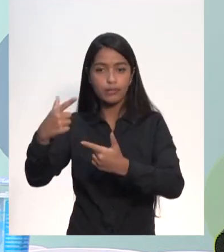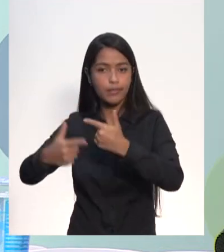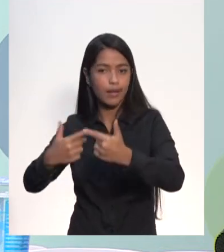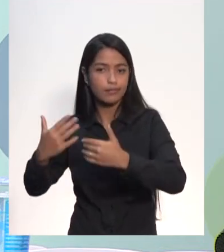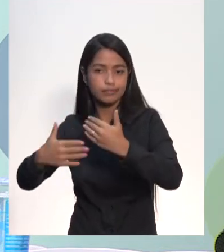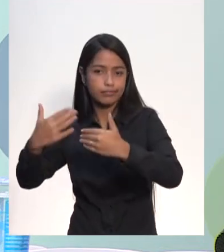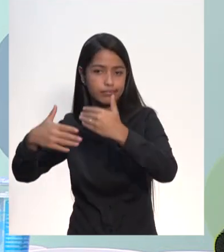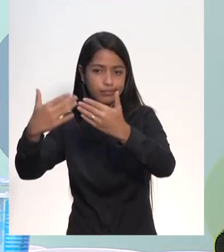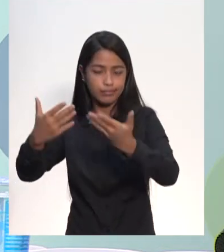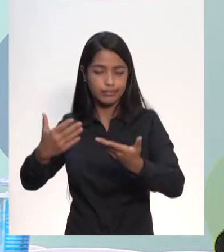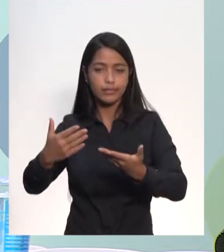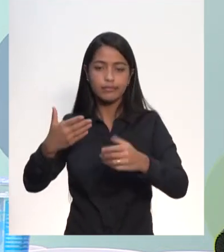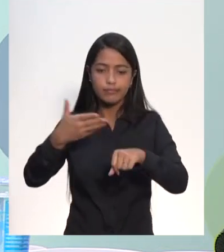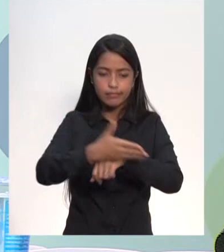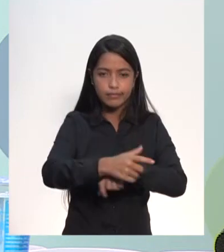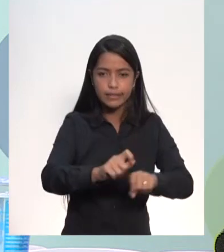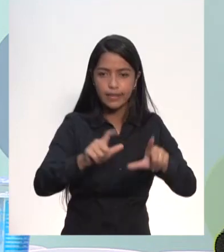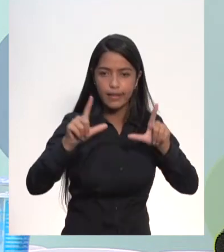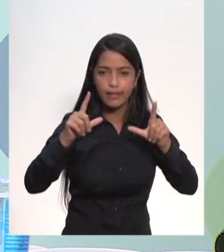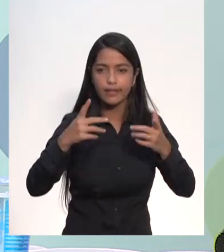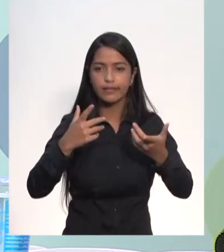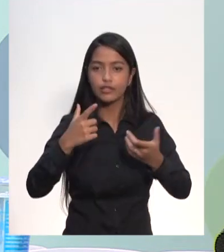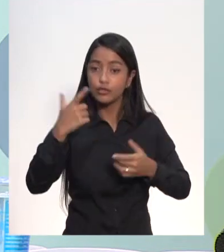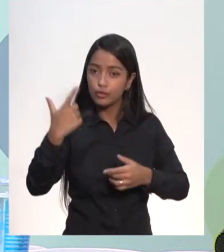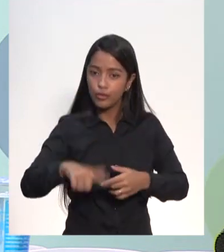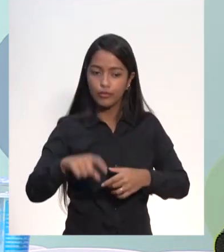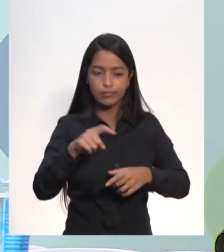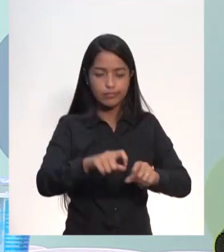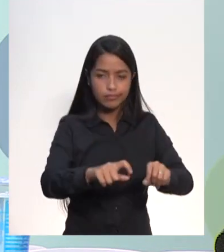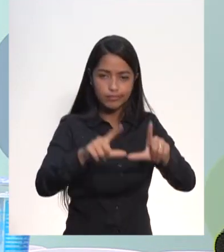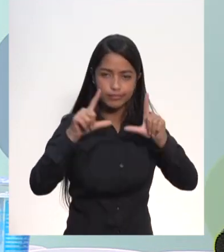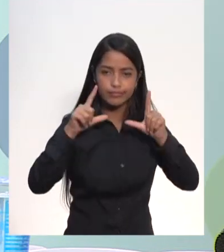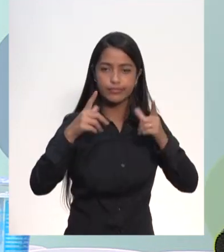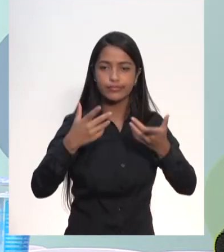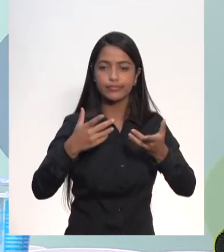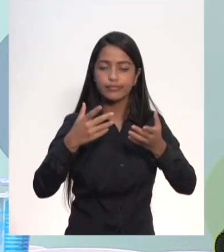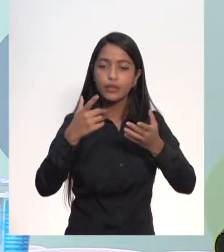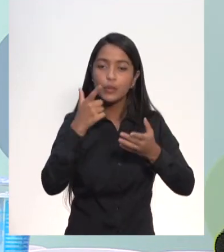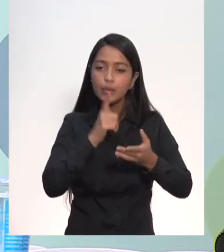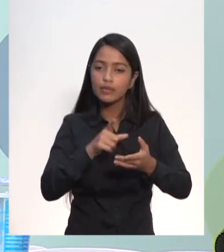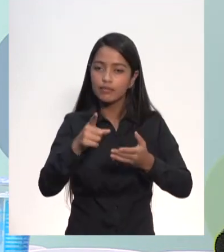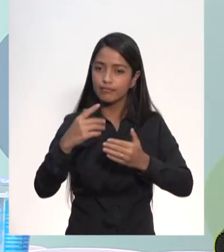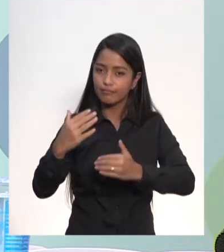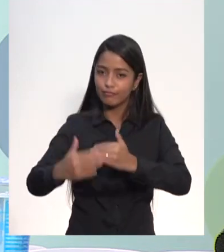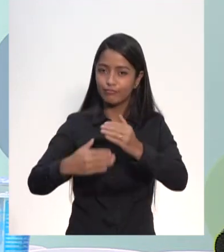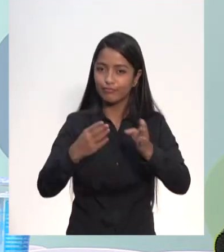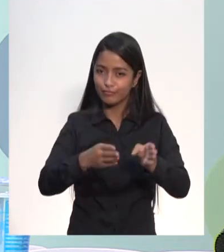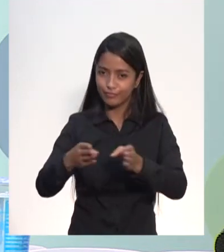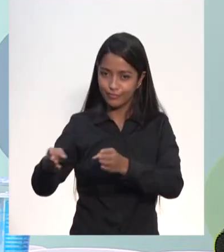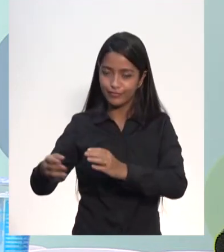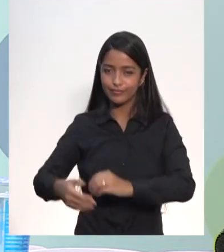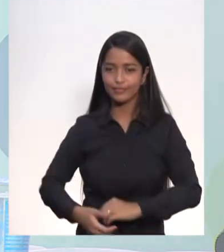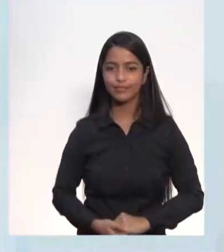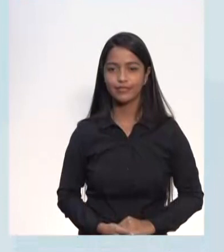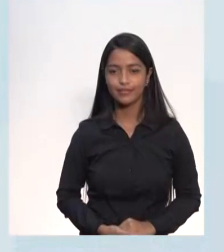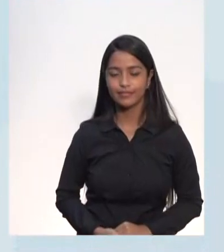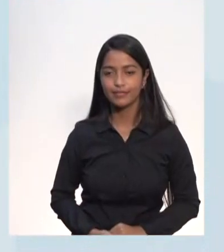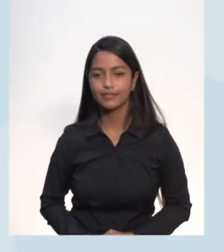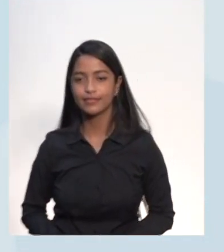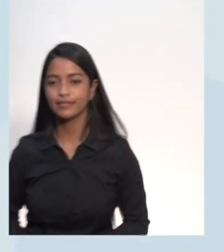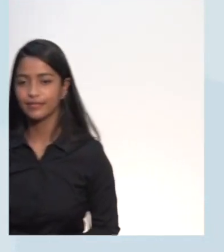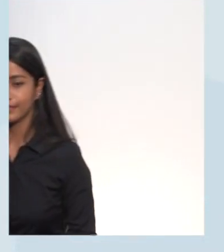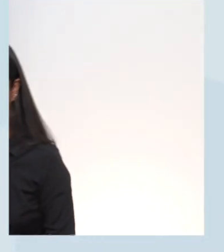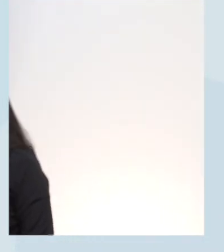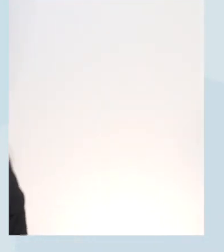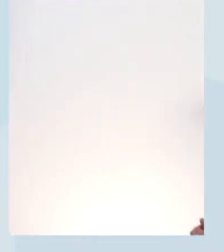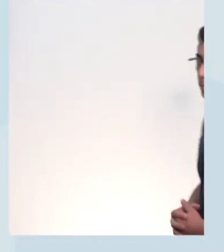que acessem esse material, que revisitem, que reorganizem, para que possam desenvolvê-los. Rapidamente agora, gente, para o item